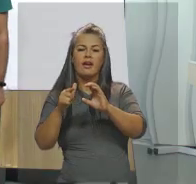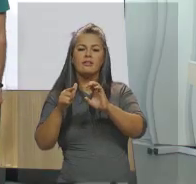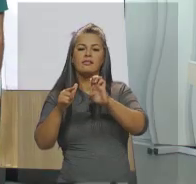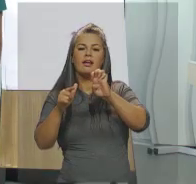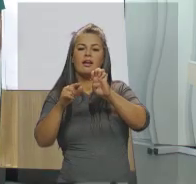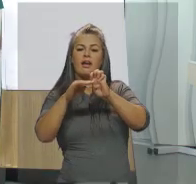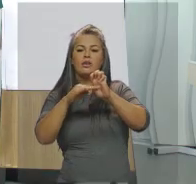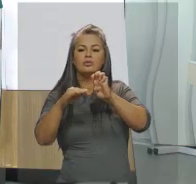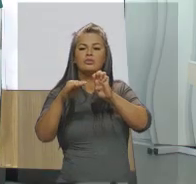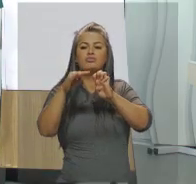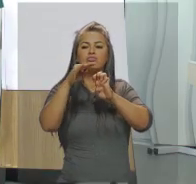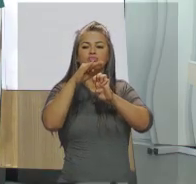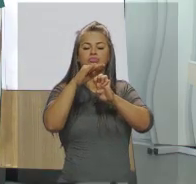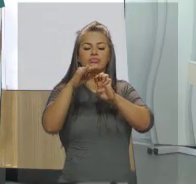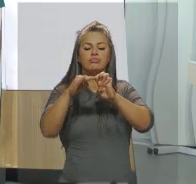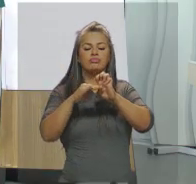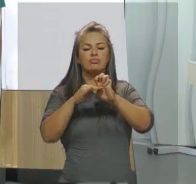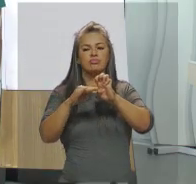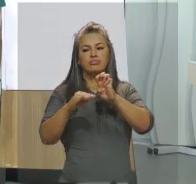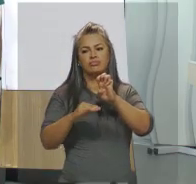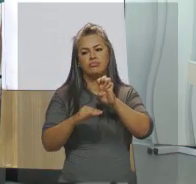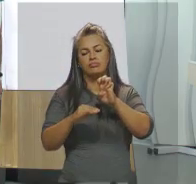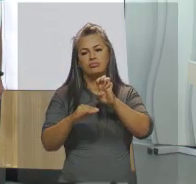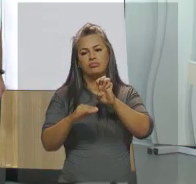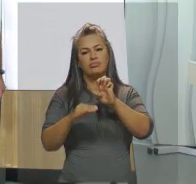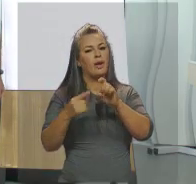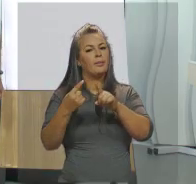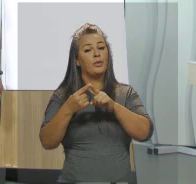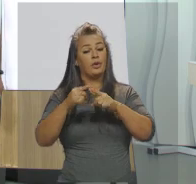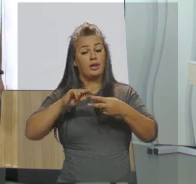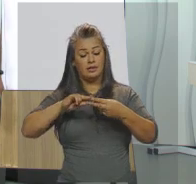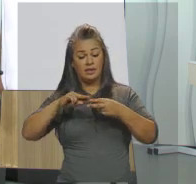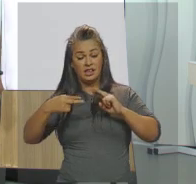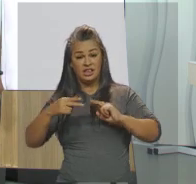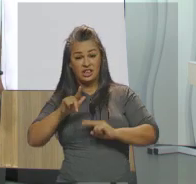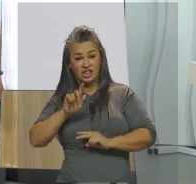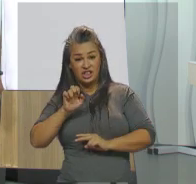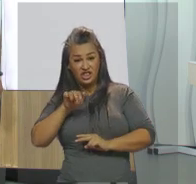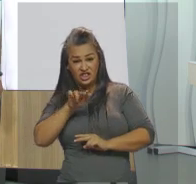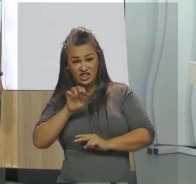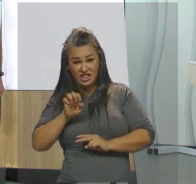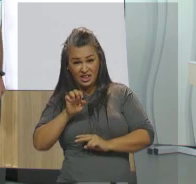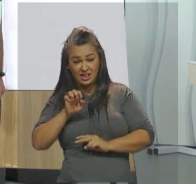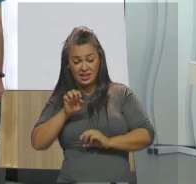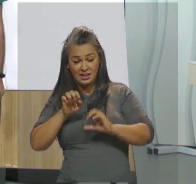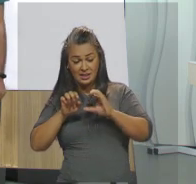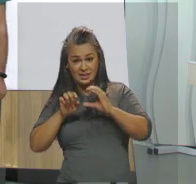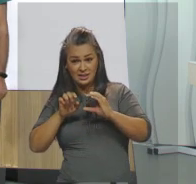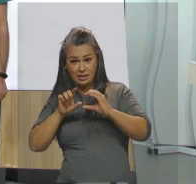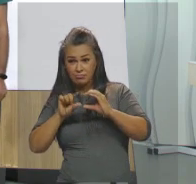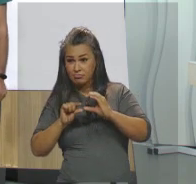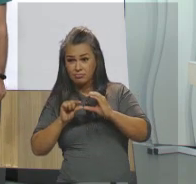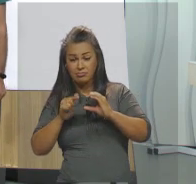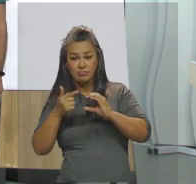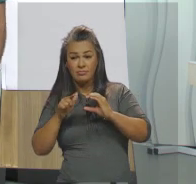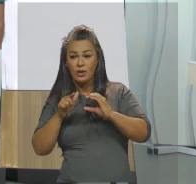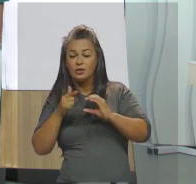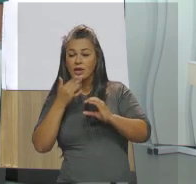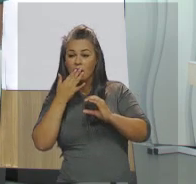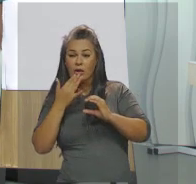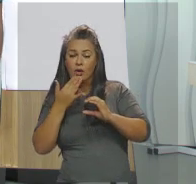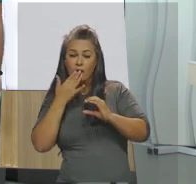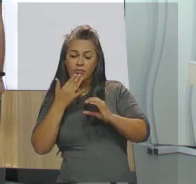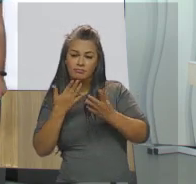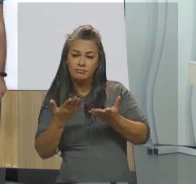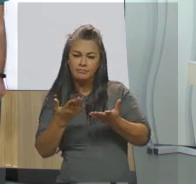Por quê? O gene Czinho não vai produzir pigmento. Tranquilo? Bom,